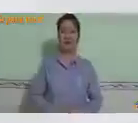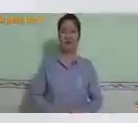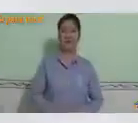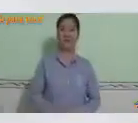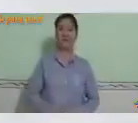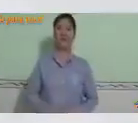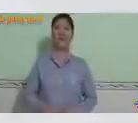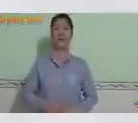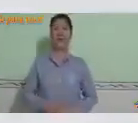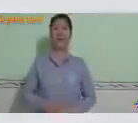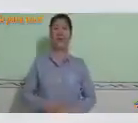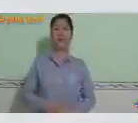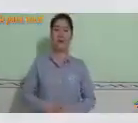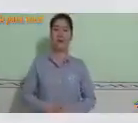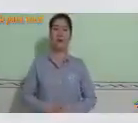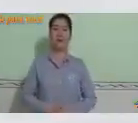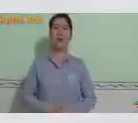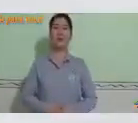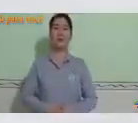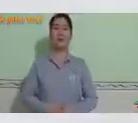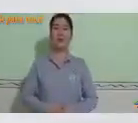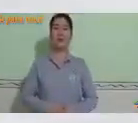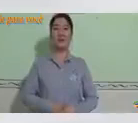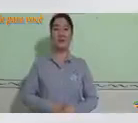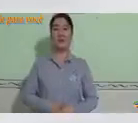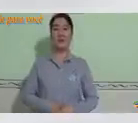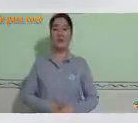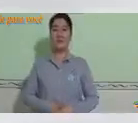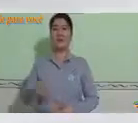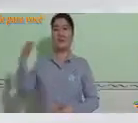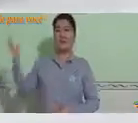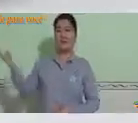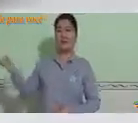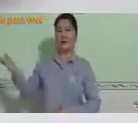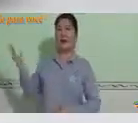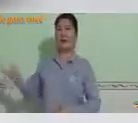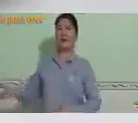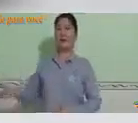relacionadas com benefícios, mesmo que exercícios não sejam praticados.